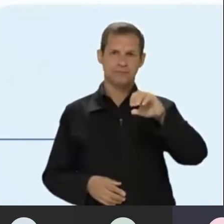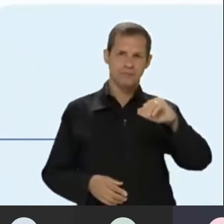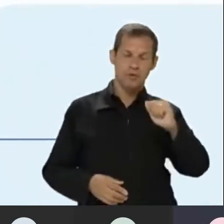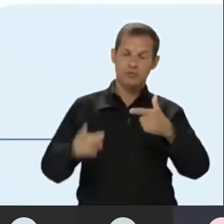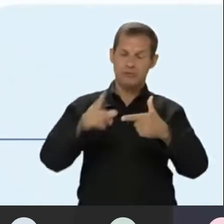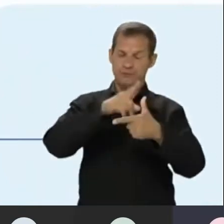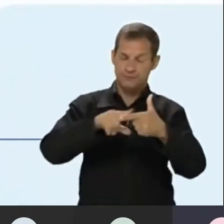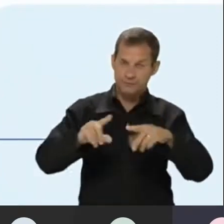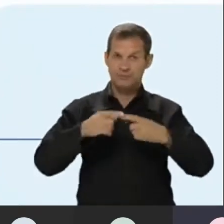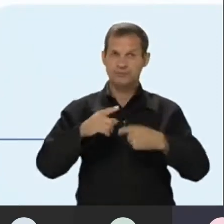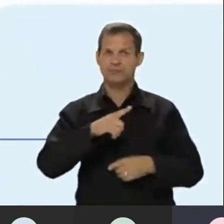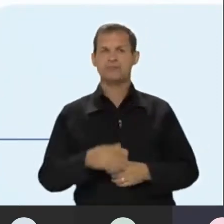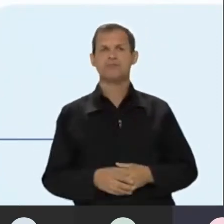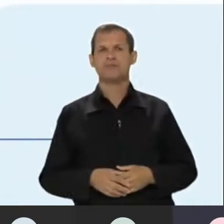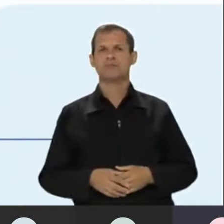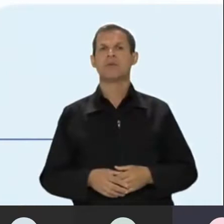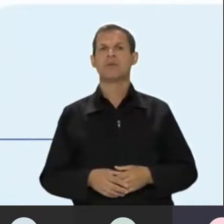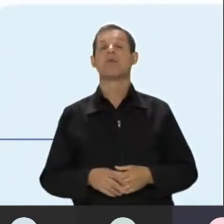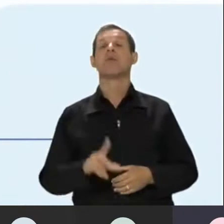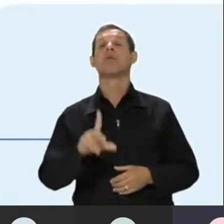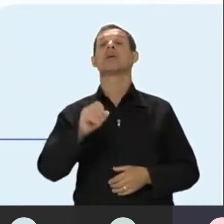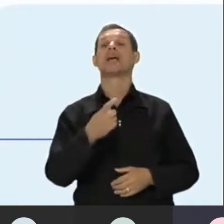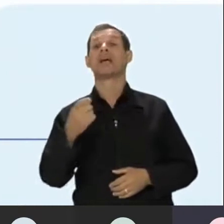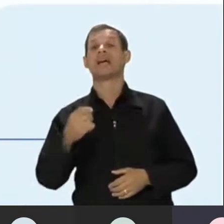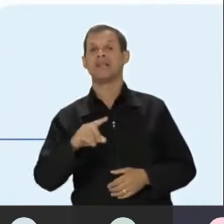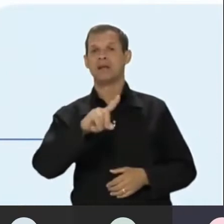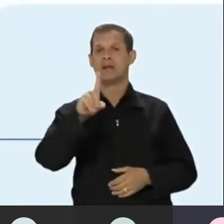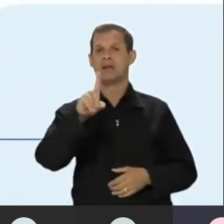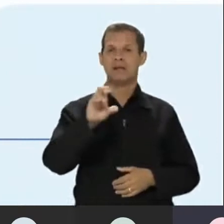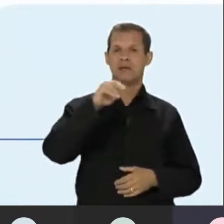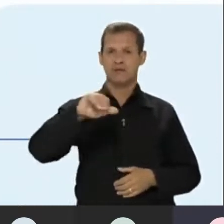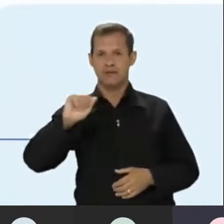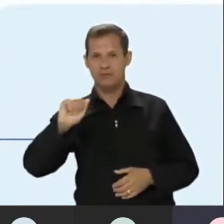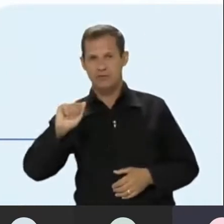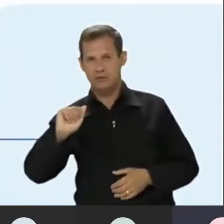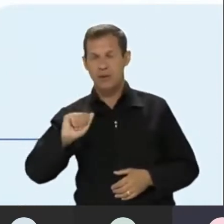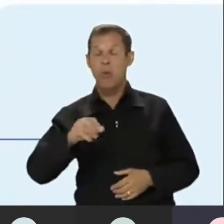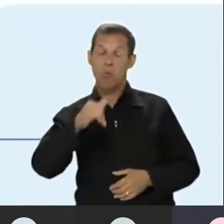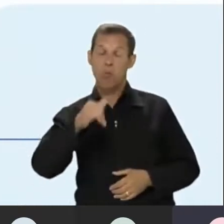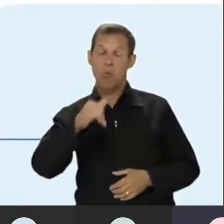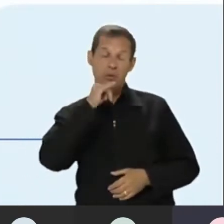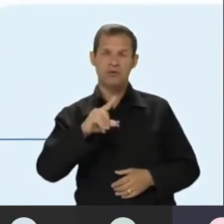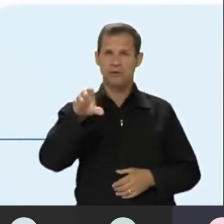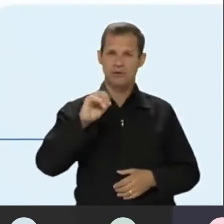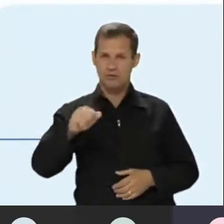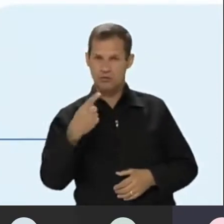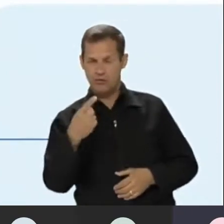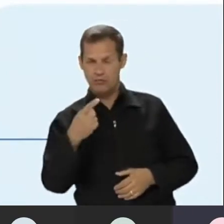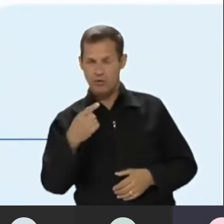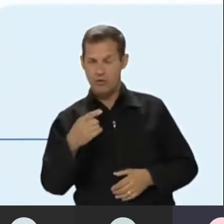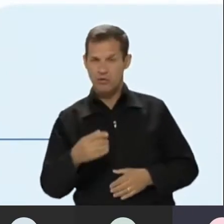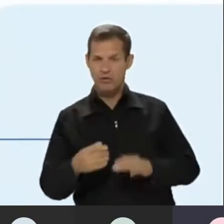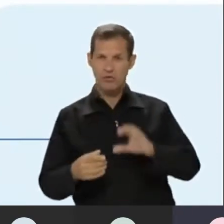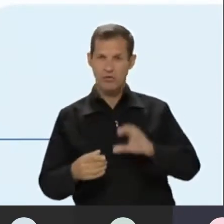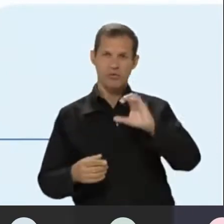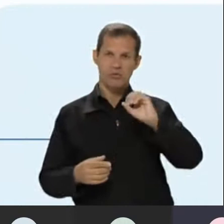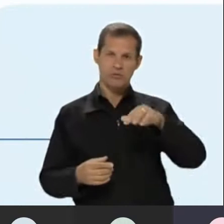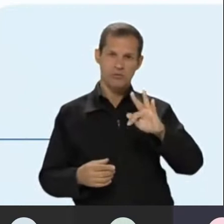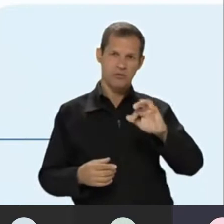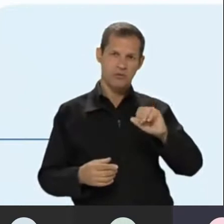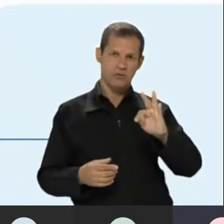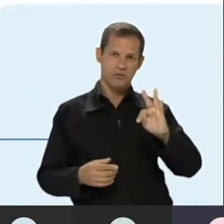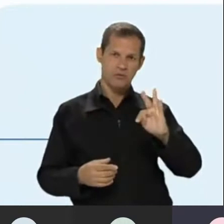foram divididas, tá? Então, aqui, ó, nós temos o que significa cada uma dessas zonas. Por exemplo, a zona 1 é a zona de conforto. Então, sempre que a